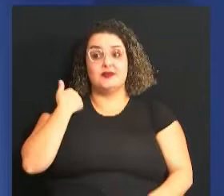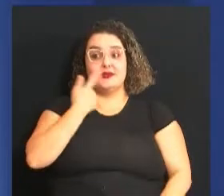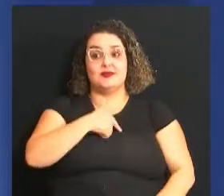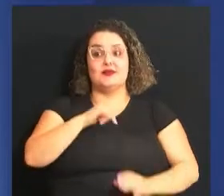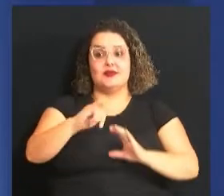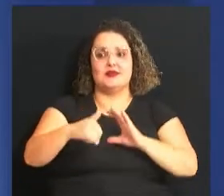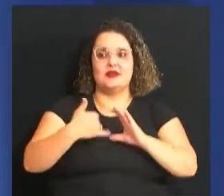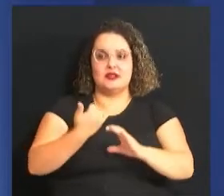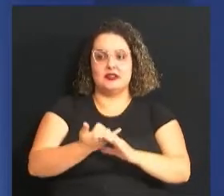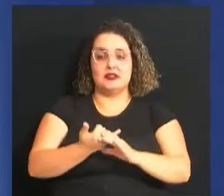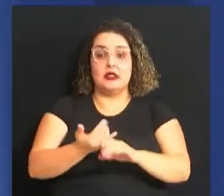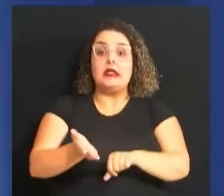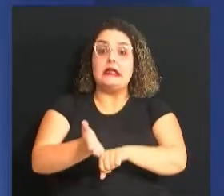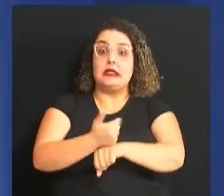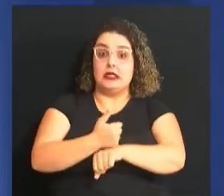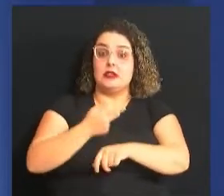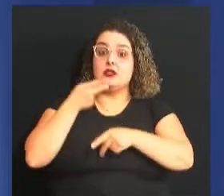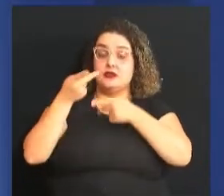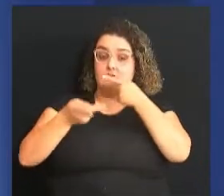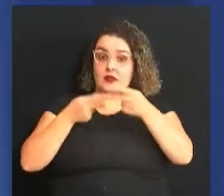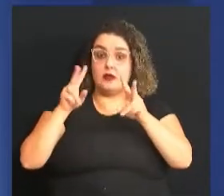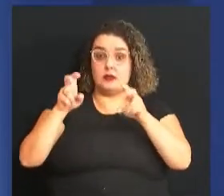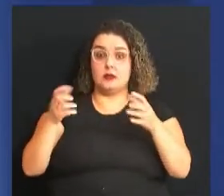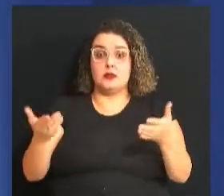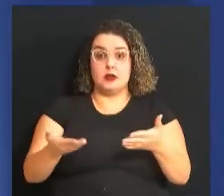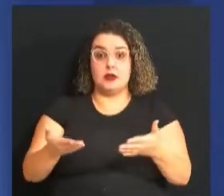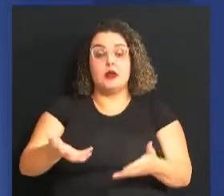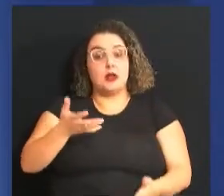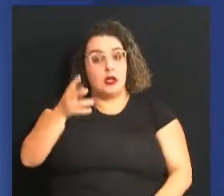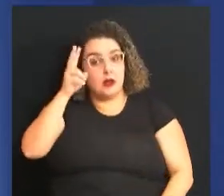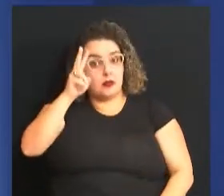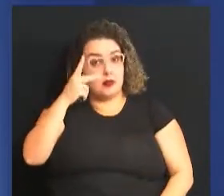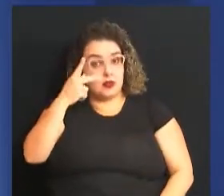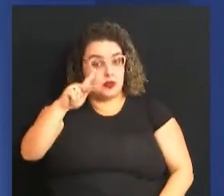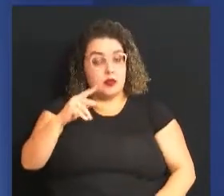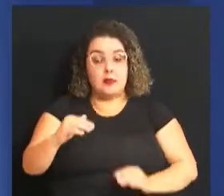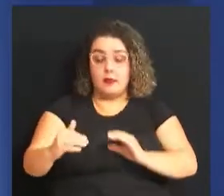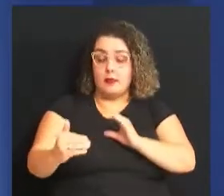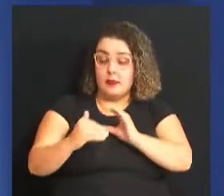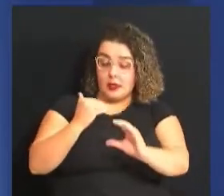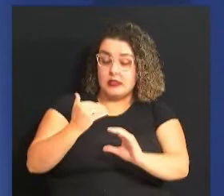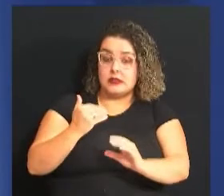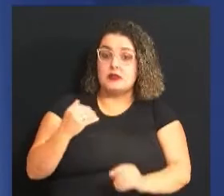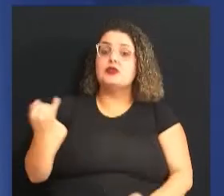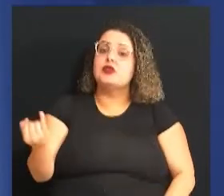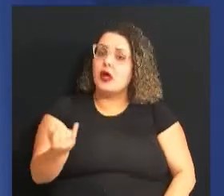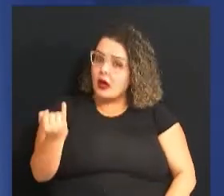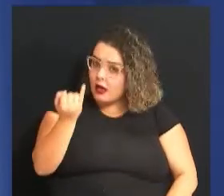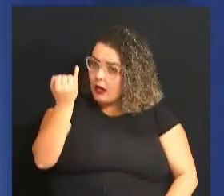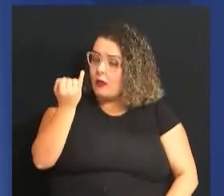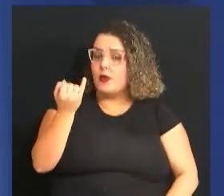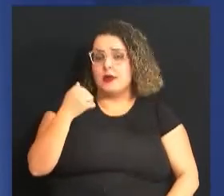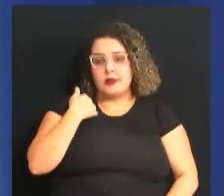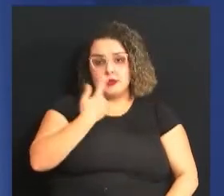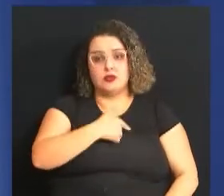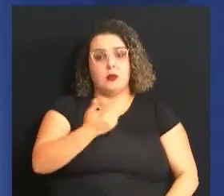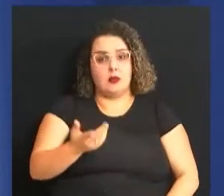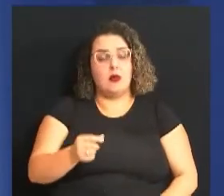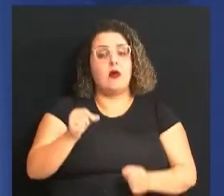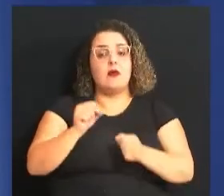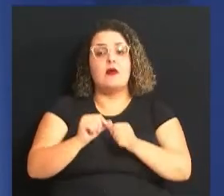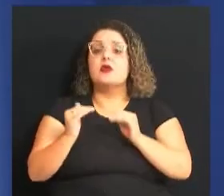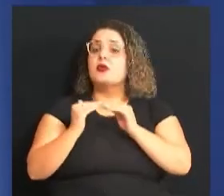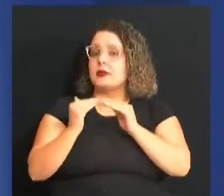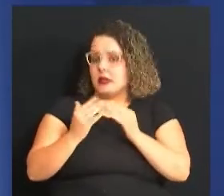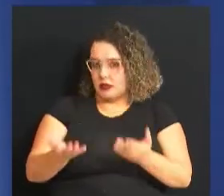YouTube. E antes de falar do tema de hoje, eu quero lembrar que a sua participação é sempre muito importante. Faz o seguinte, pega o